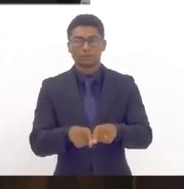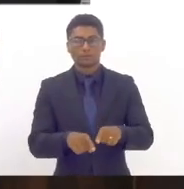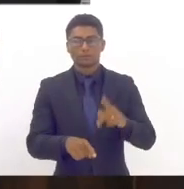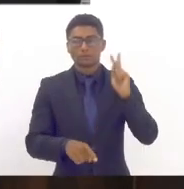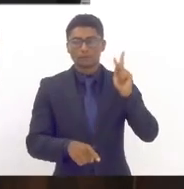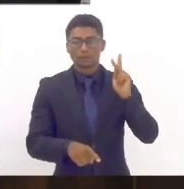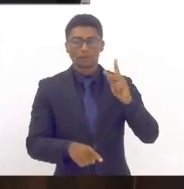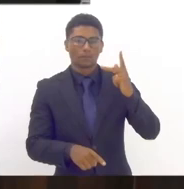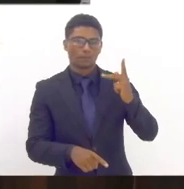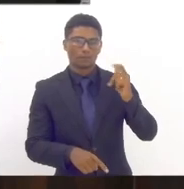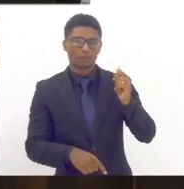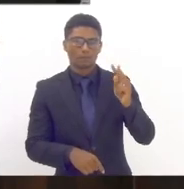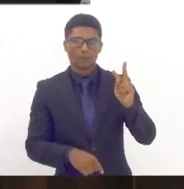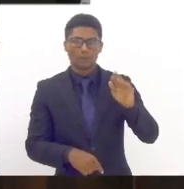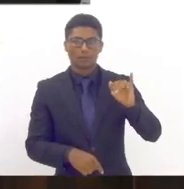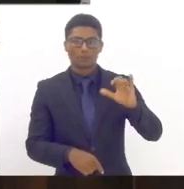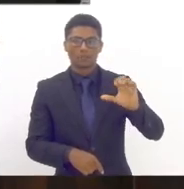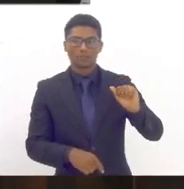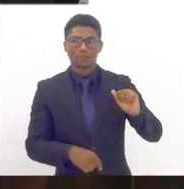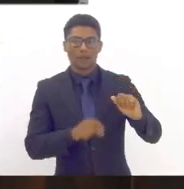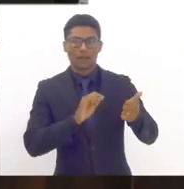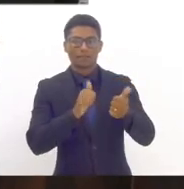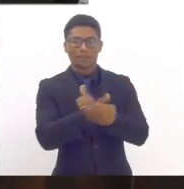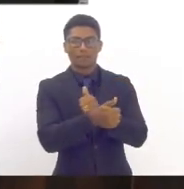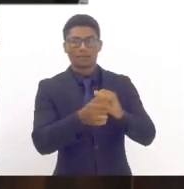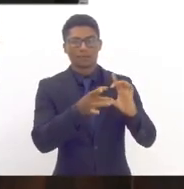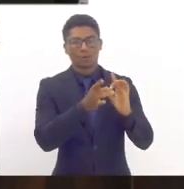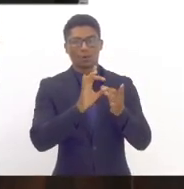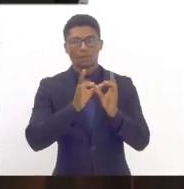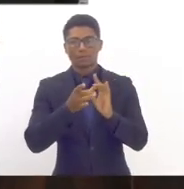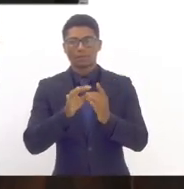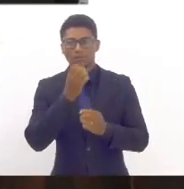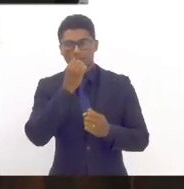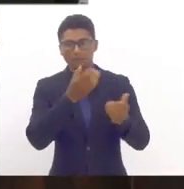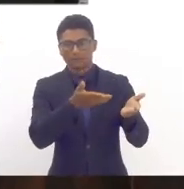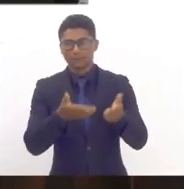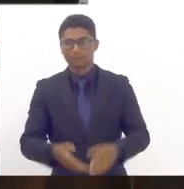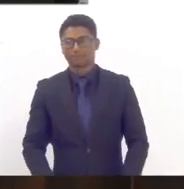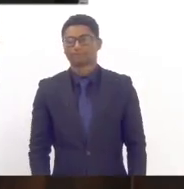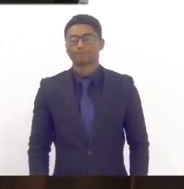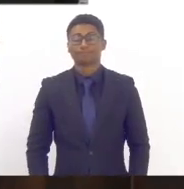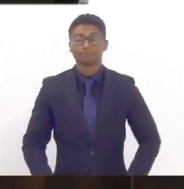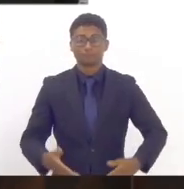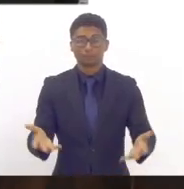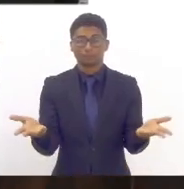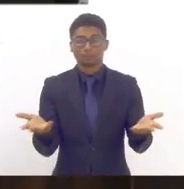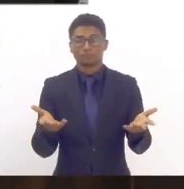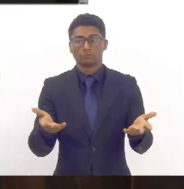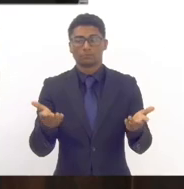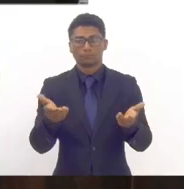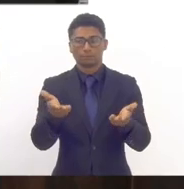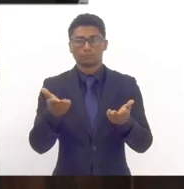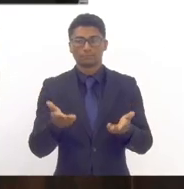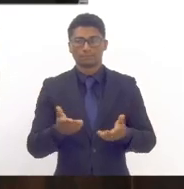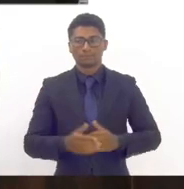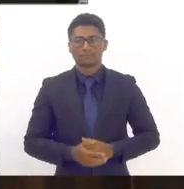Amorim, ex-vereadora atleta olímpica. Sejam bem-vindos. Passo a palavra agora à